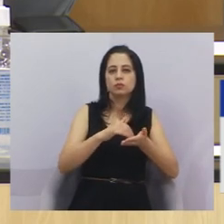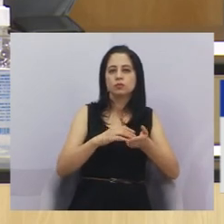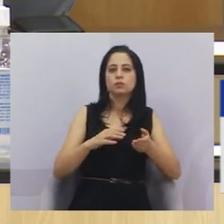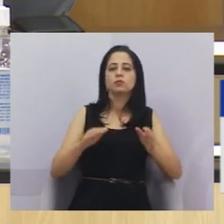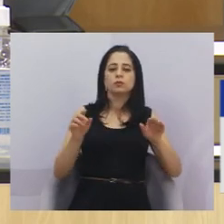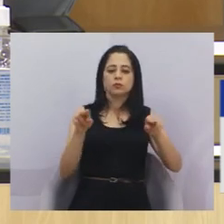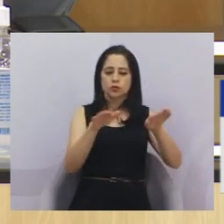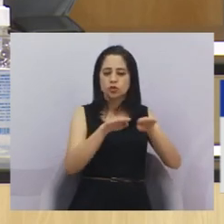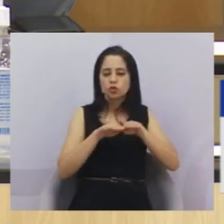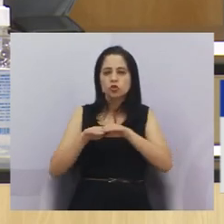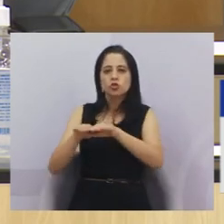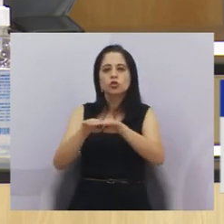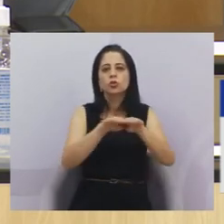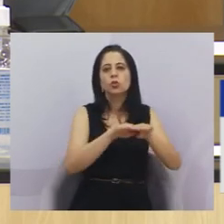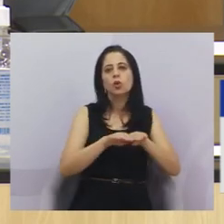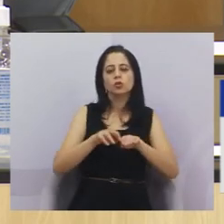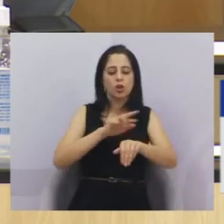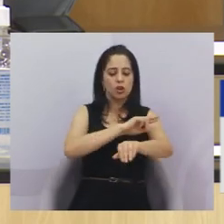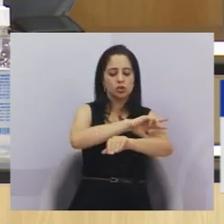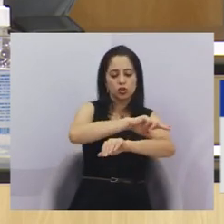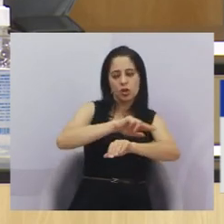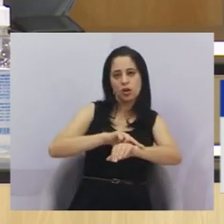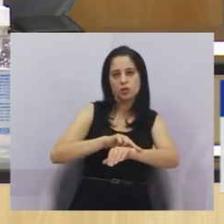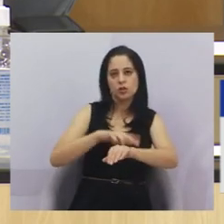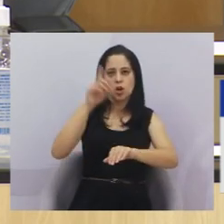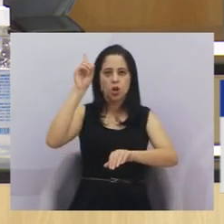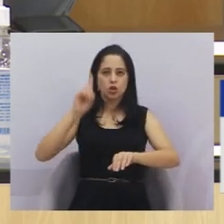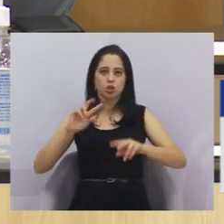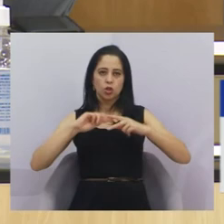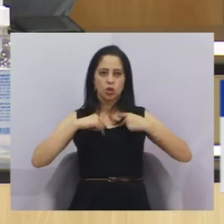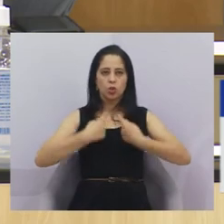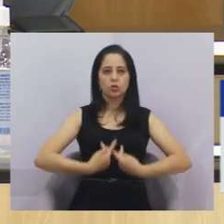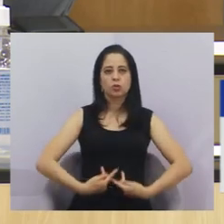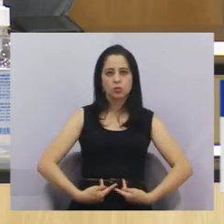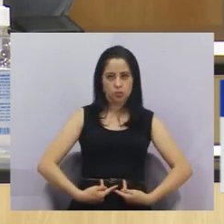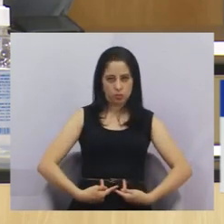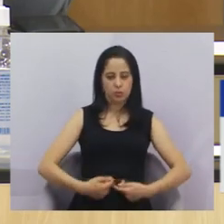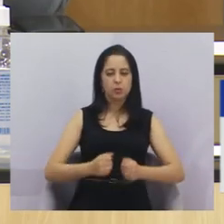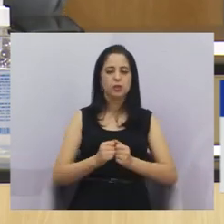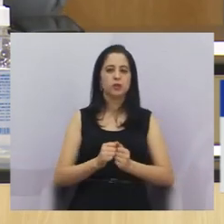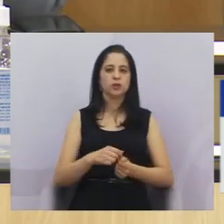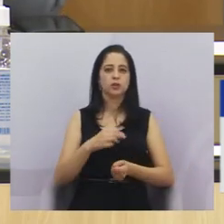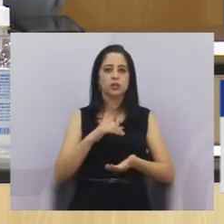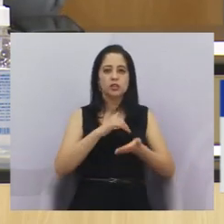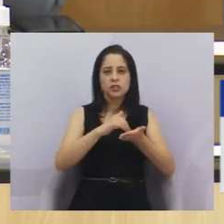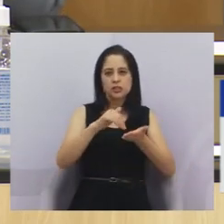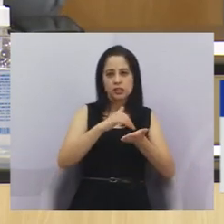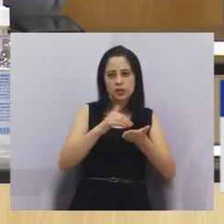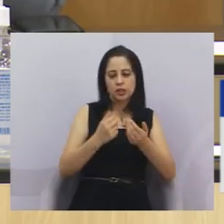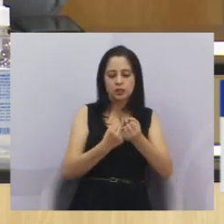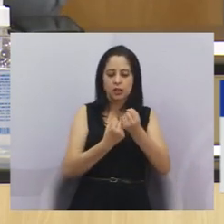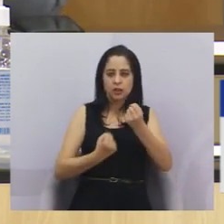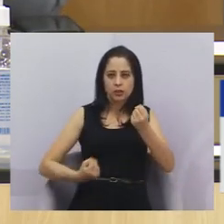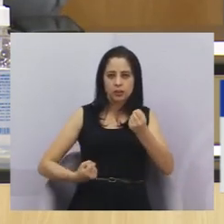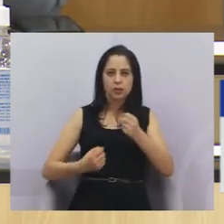Igualdade Racial e de Direitos Humanos, estabelece a estrutura administrativa, os cargos de provimento em comissão e dá